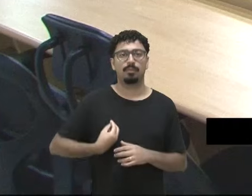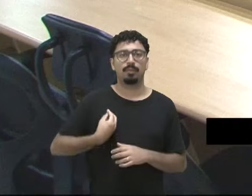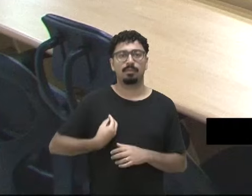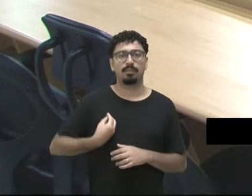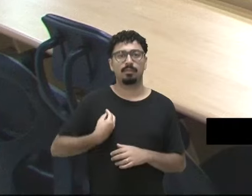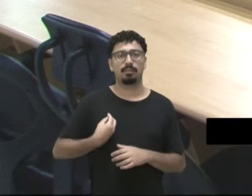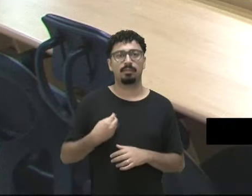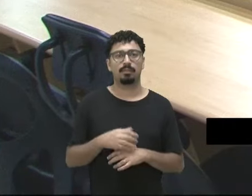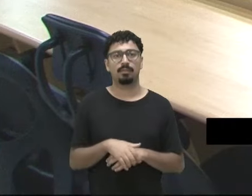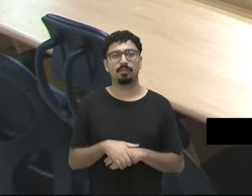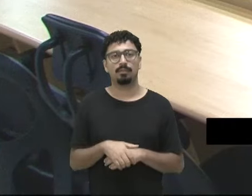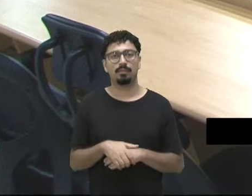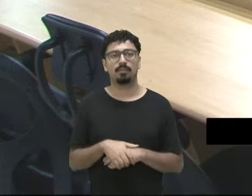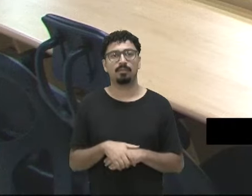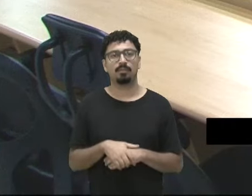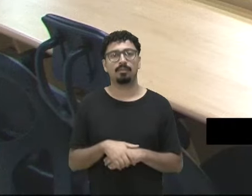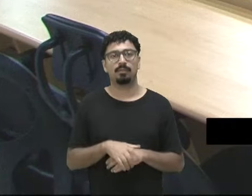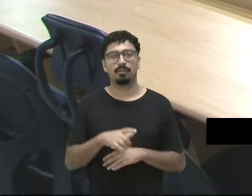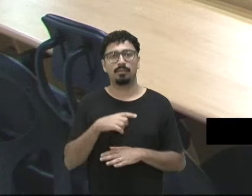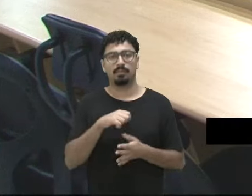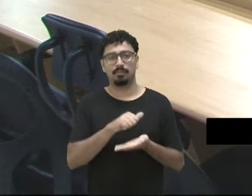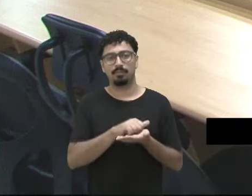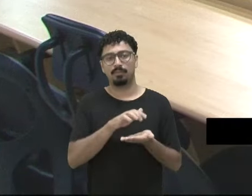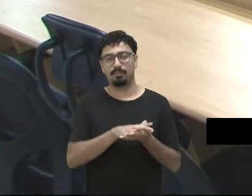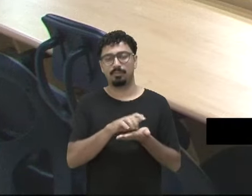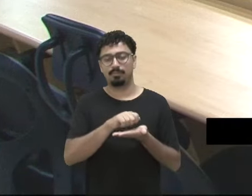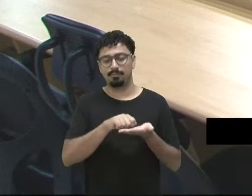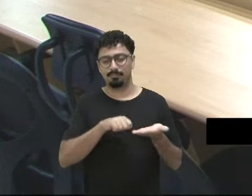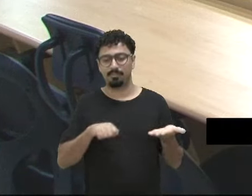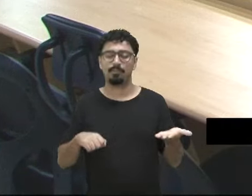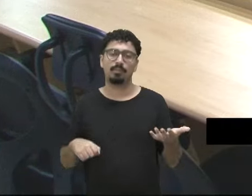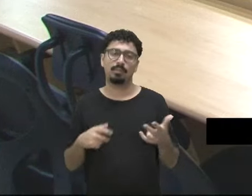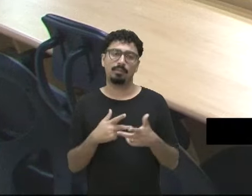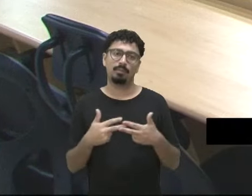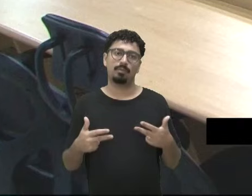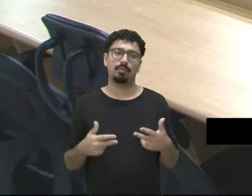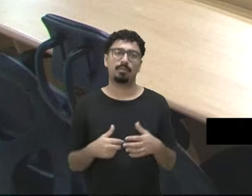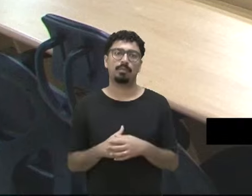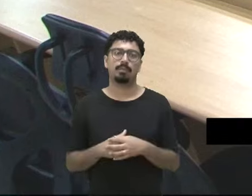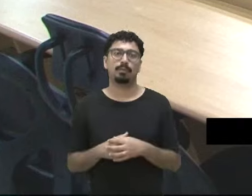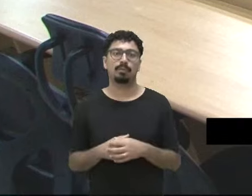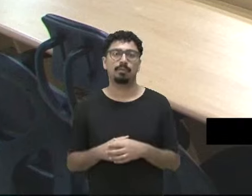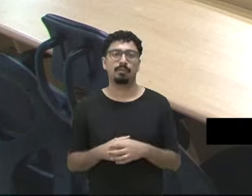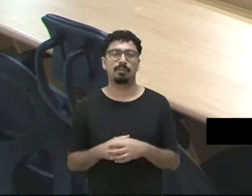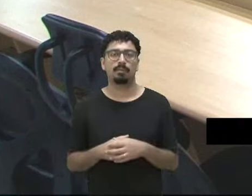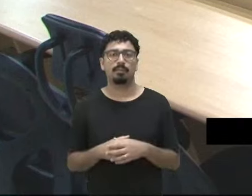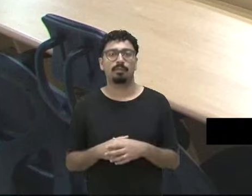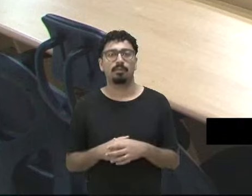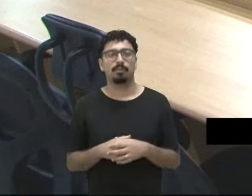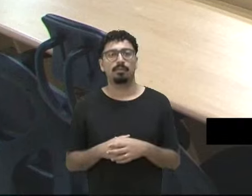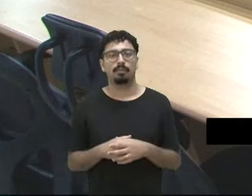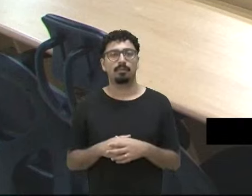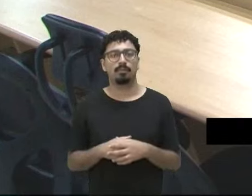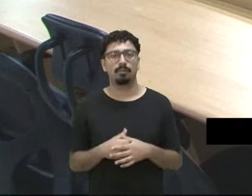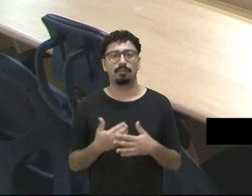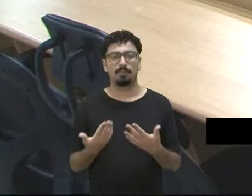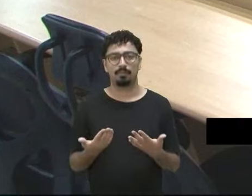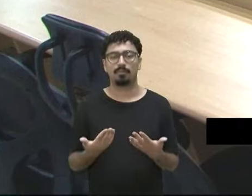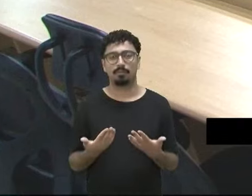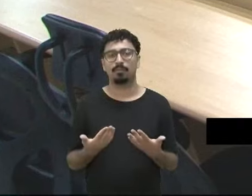Tá, é que eu fiz bastante anotações aqui, viu? Então, vamos lá. Primeiro, antes tarde do que nunca,